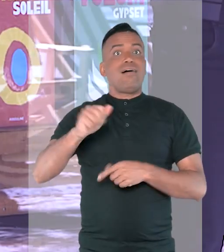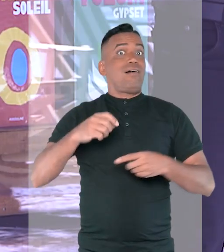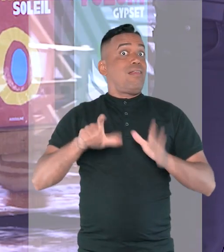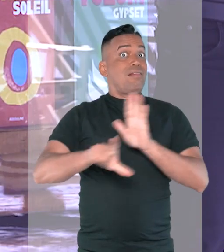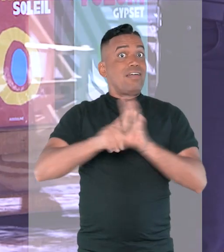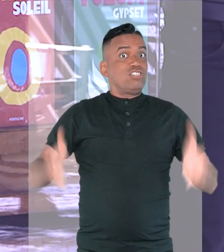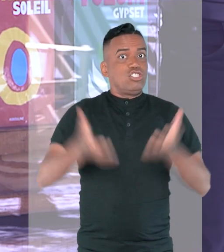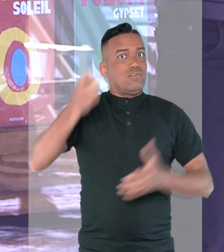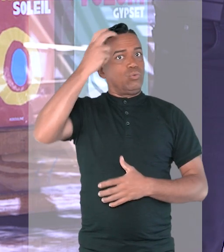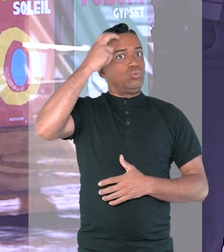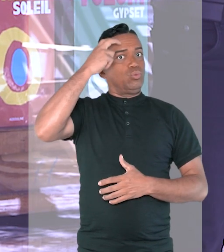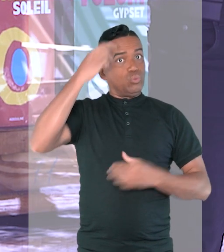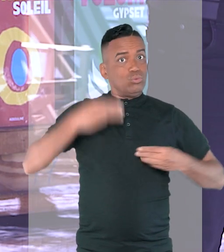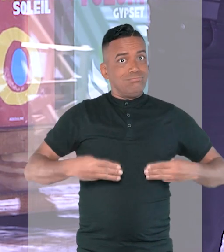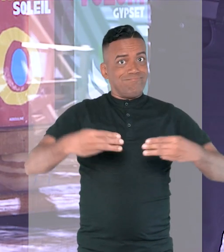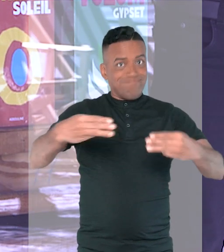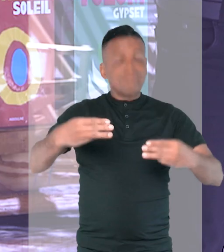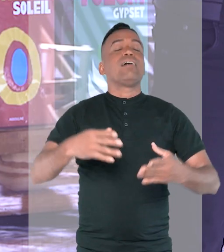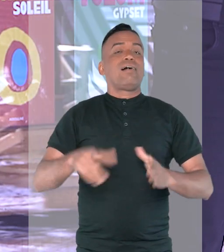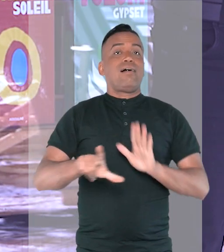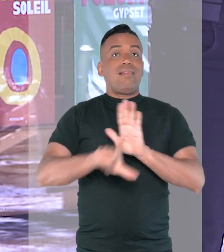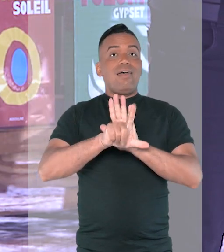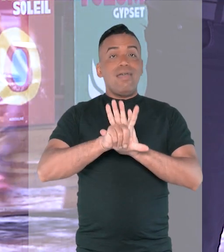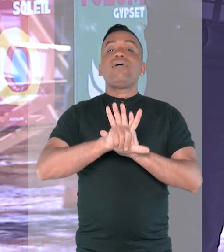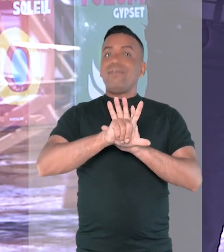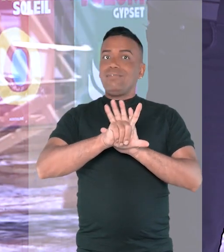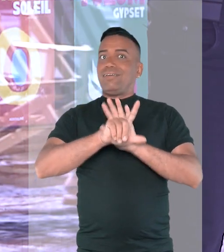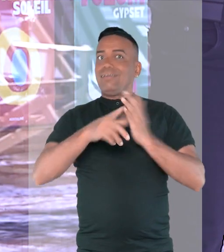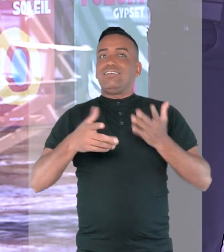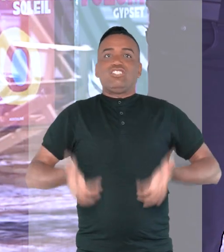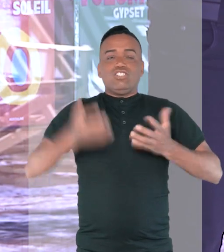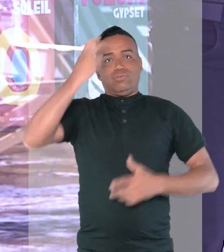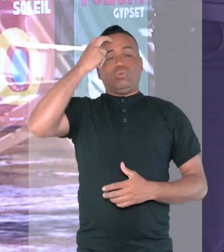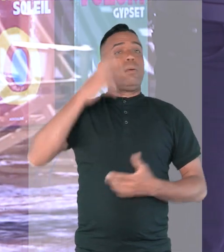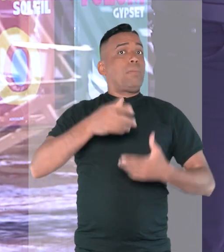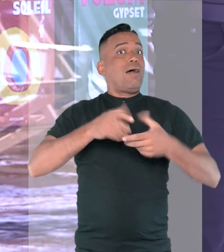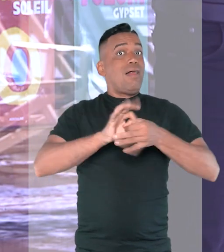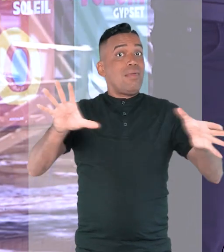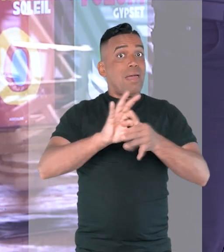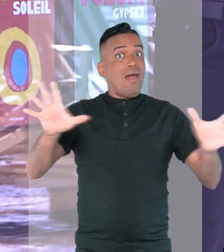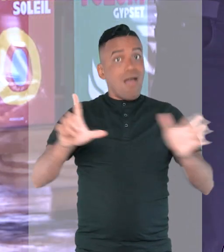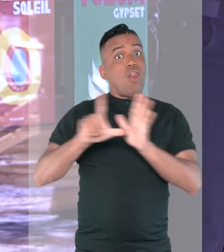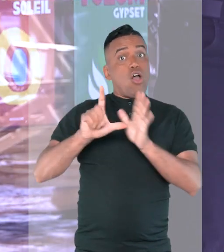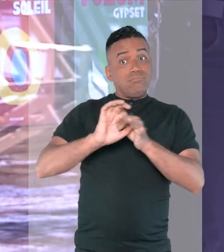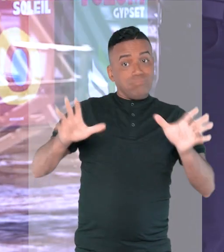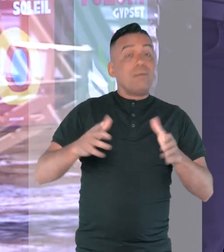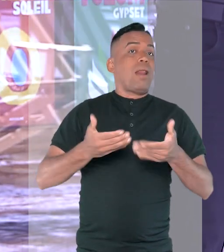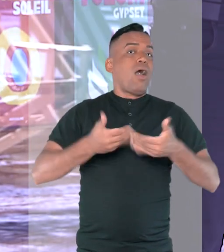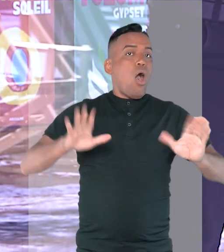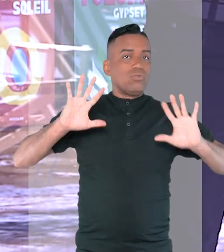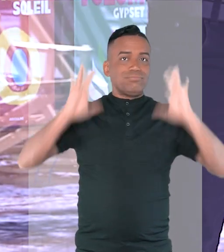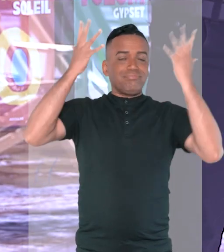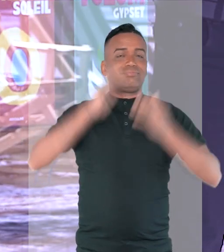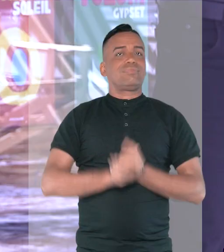cultura no Ministério à Lei Rouanet. Queremos agradecer à Livraria da Rua por ceder o espaço para o nosso